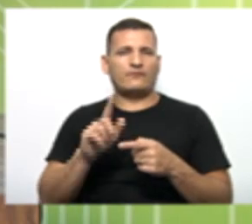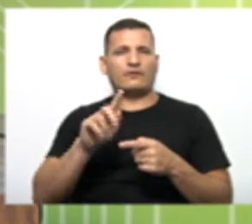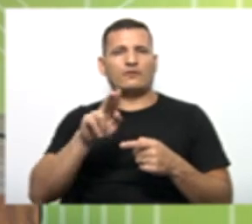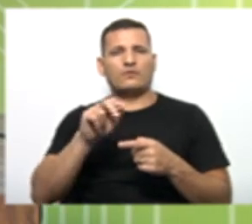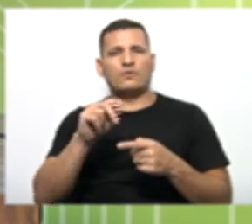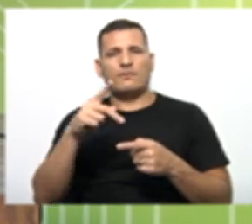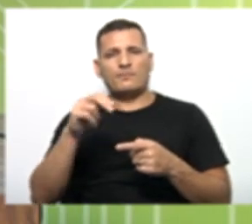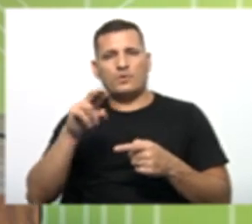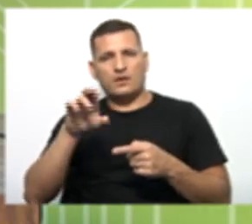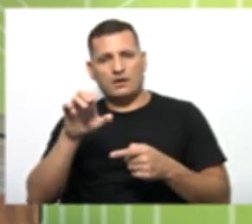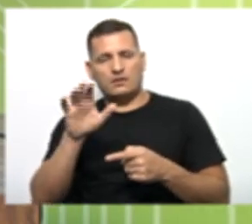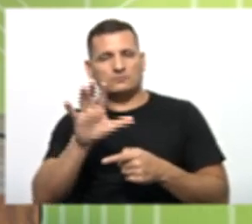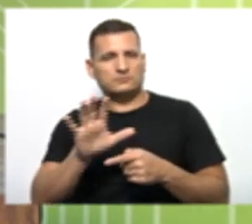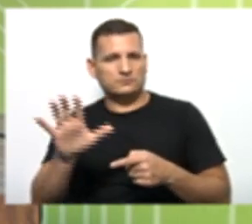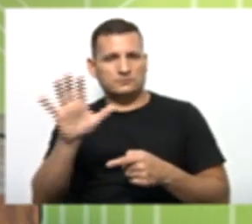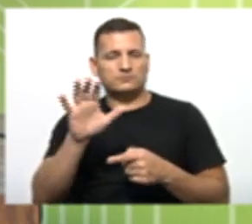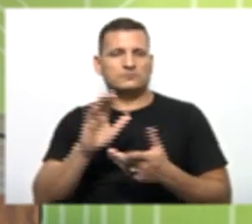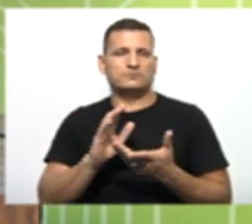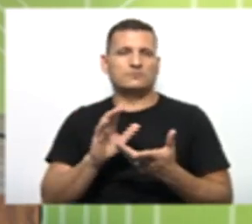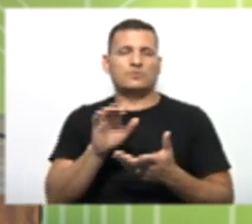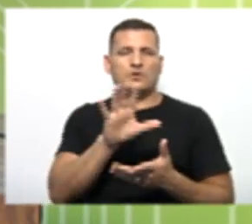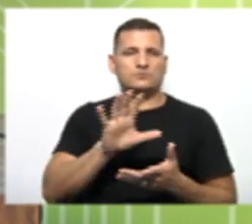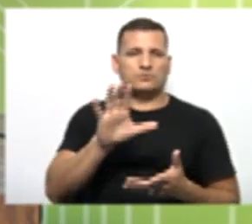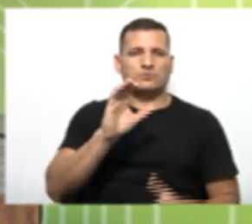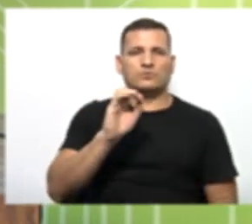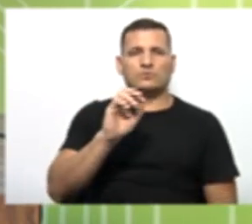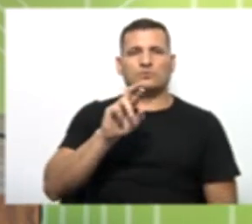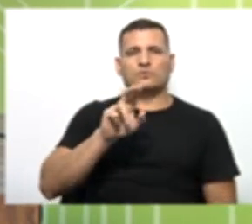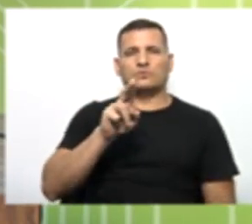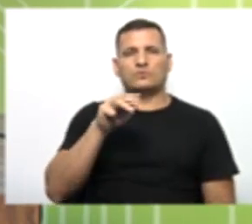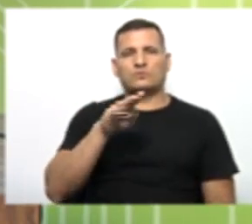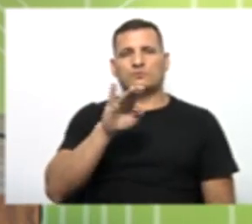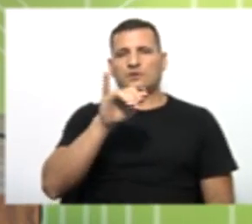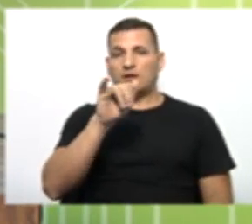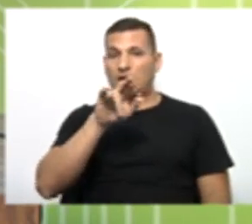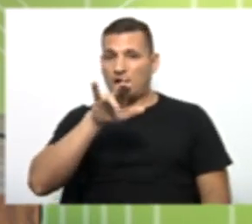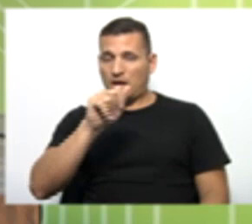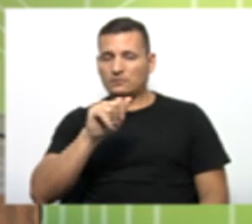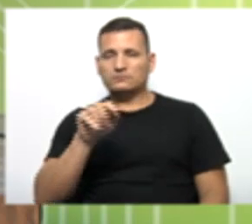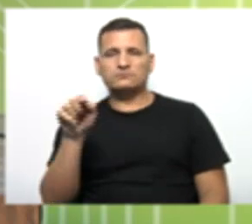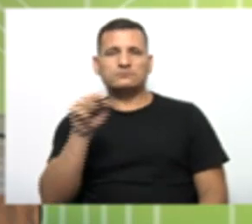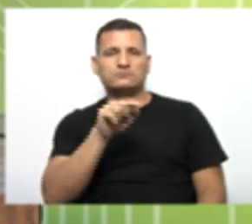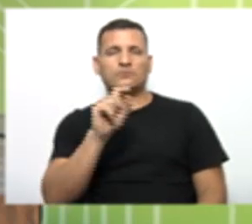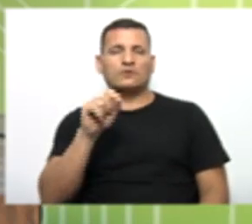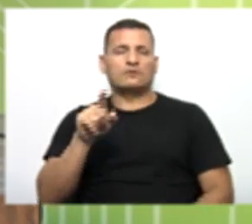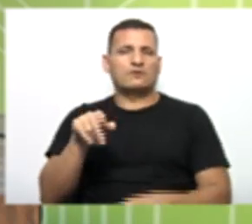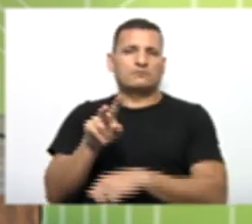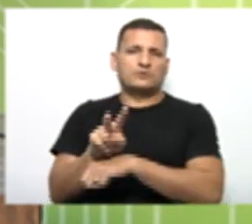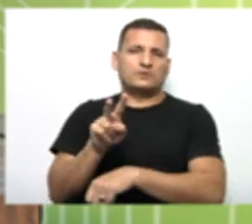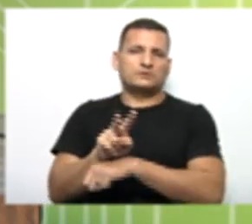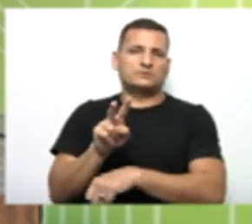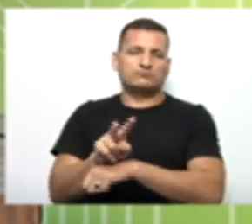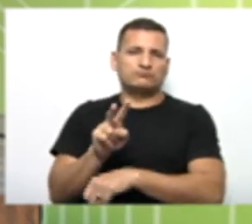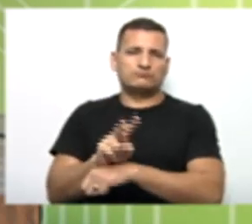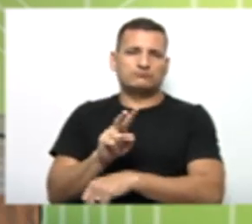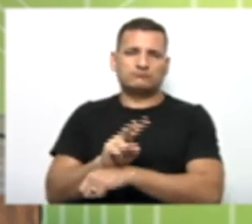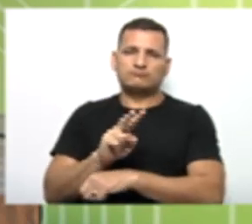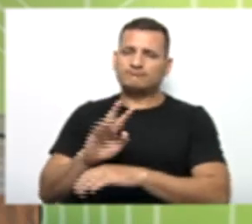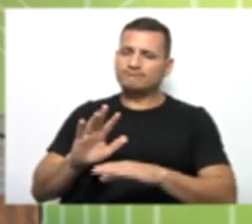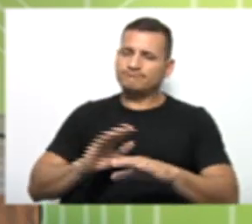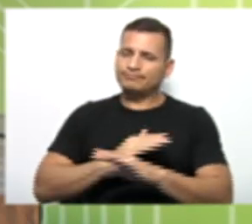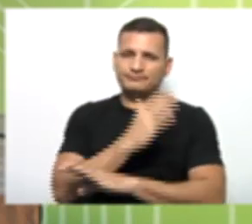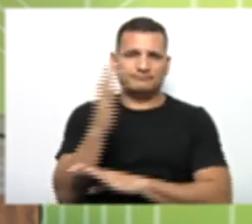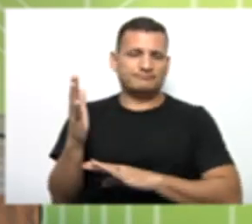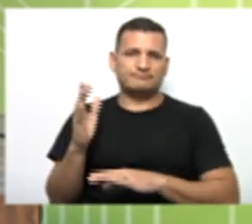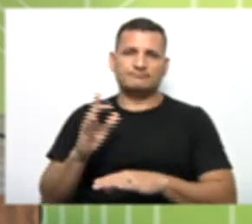a Reserva Biológica de Columbiara, elas foram estabelecidas como unidades de proteção integral. Dentro dessas